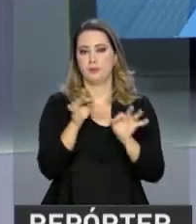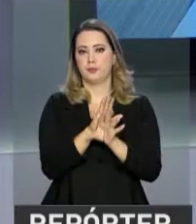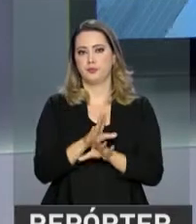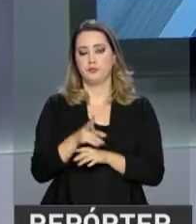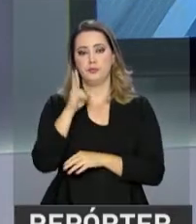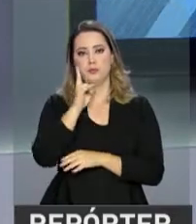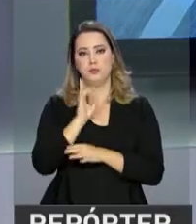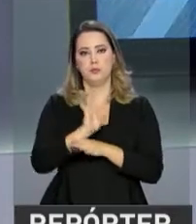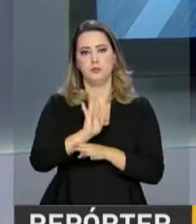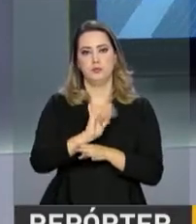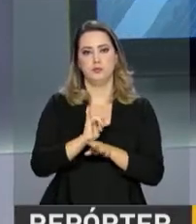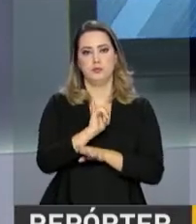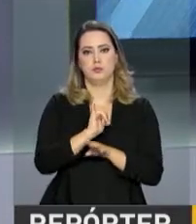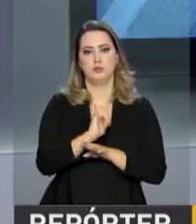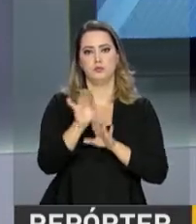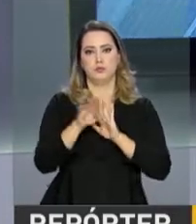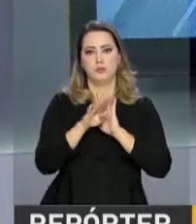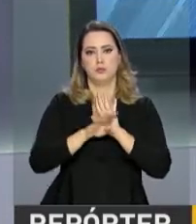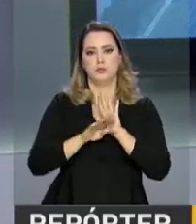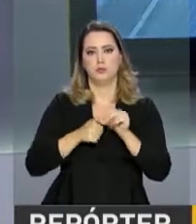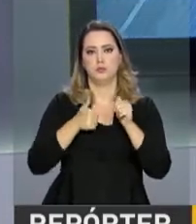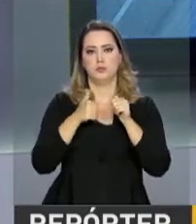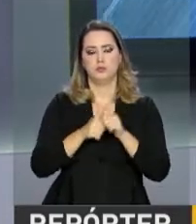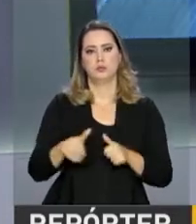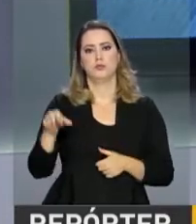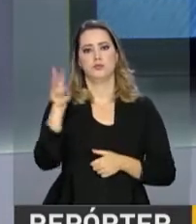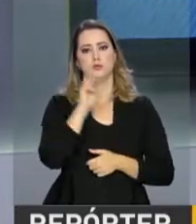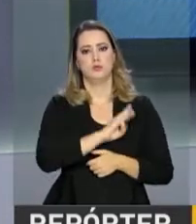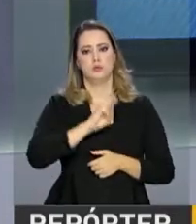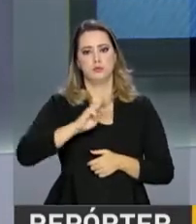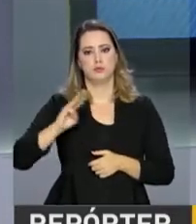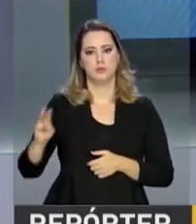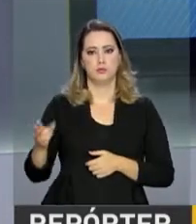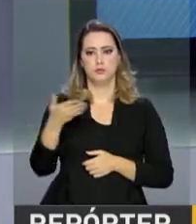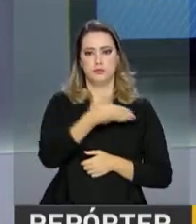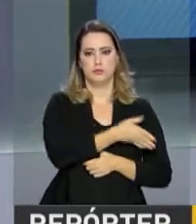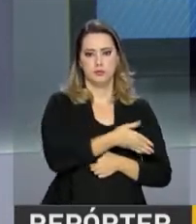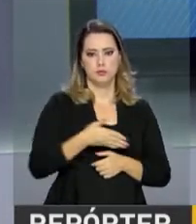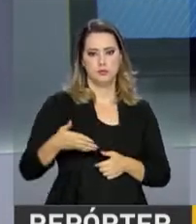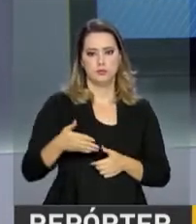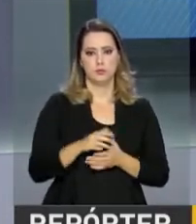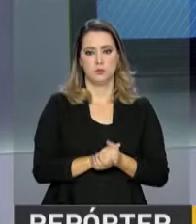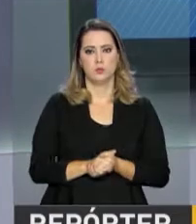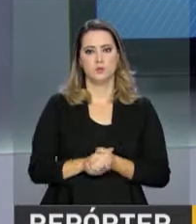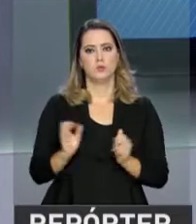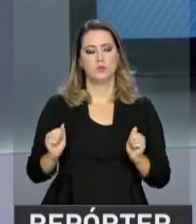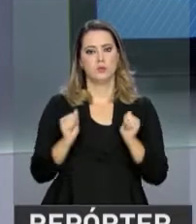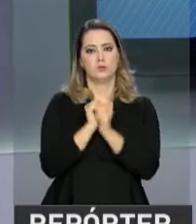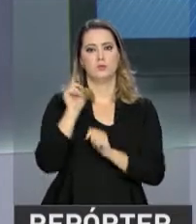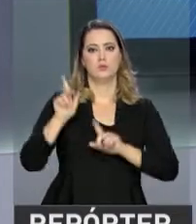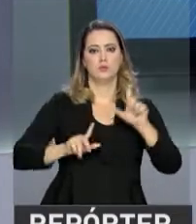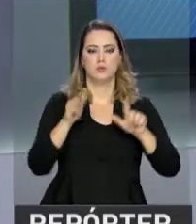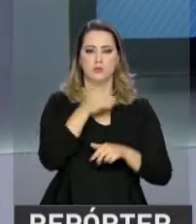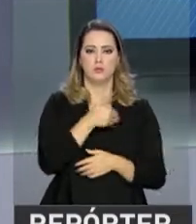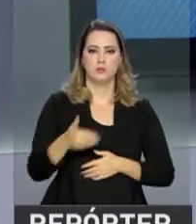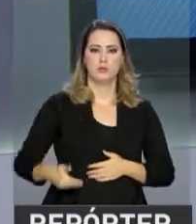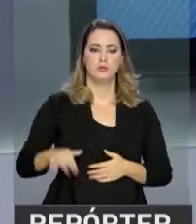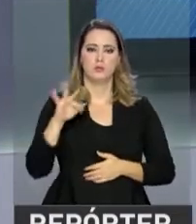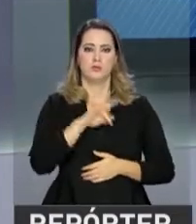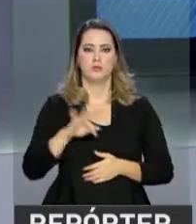as reportagens no YouTube e toda a nossa programação também está na página da NBR na internet. Continue com a gente